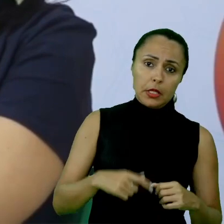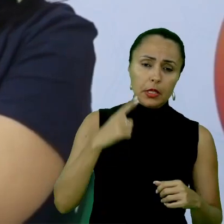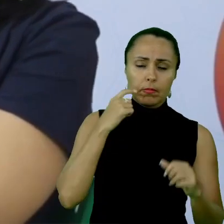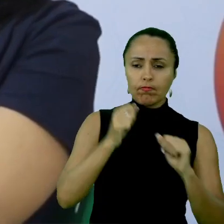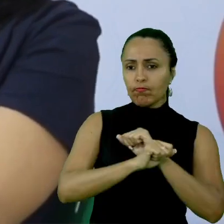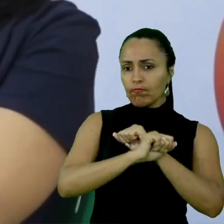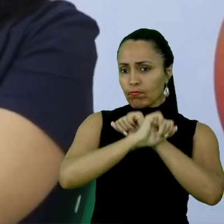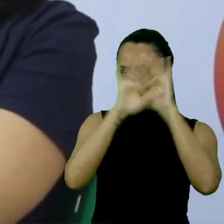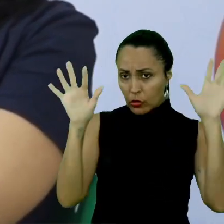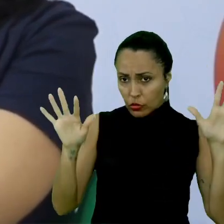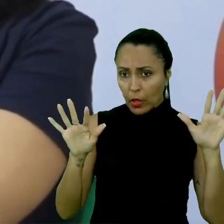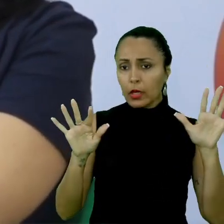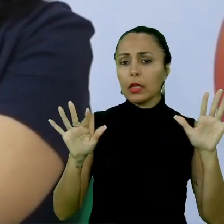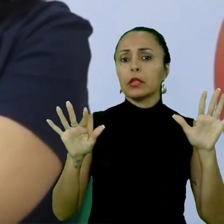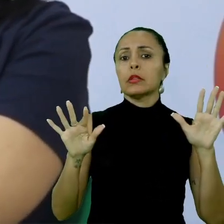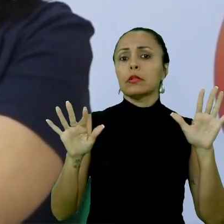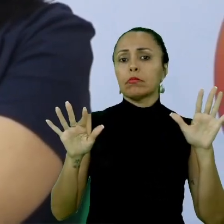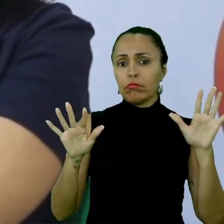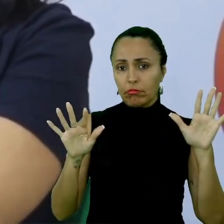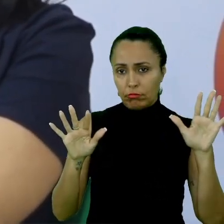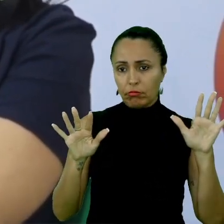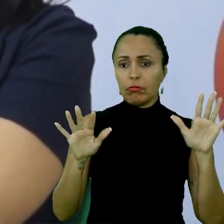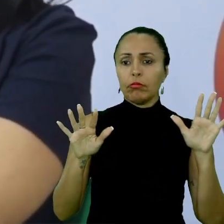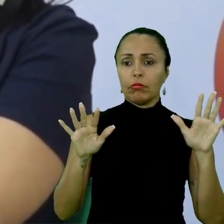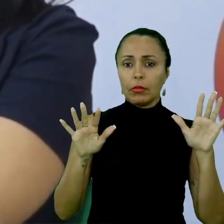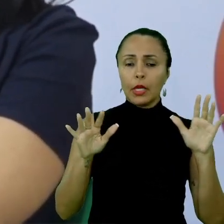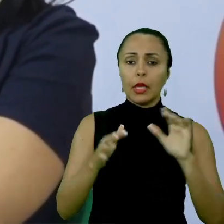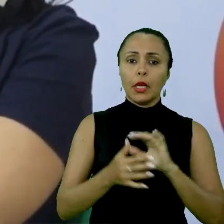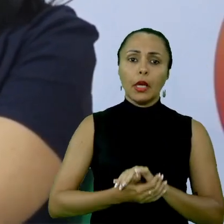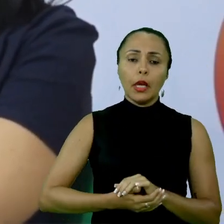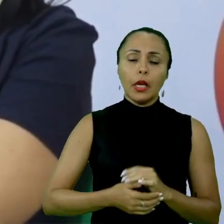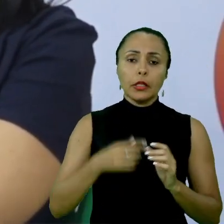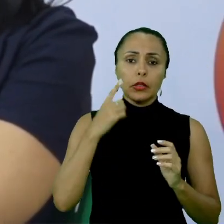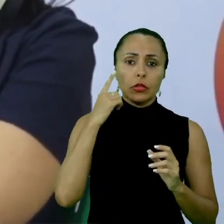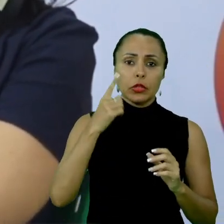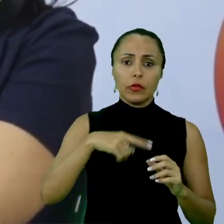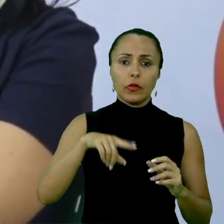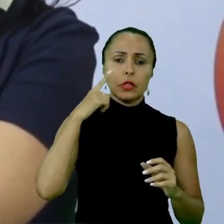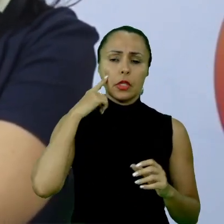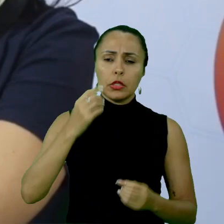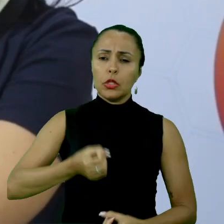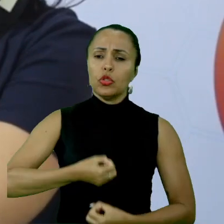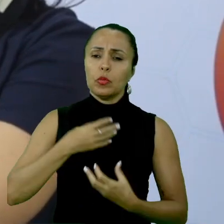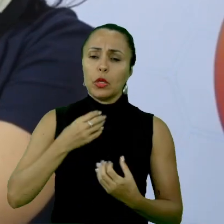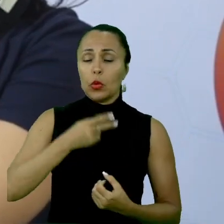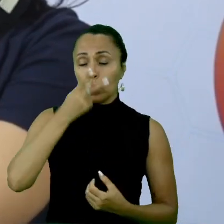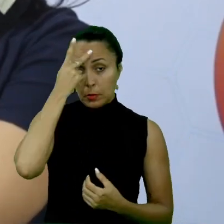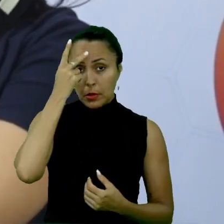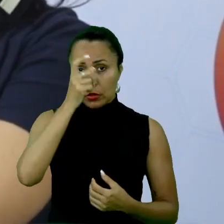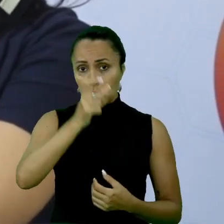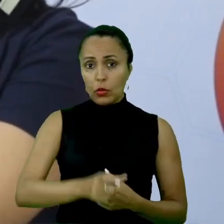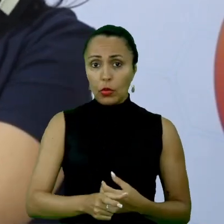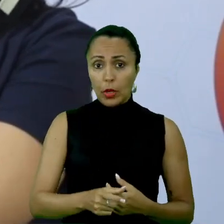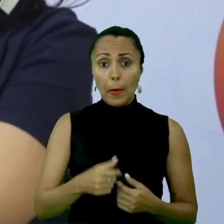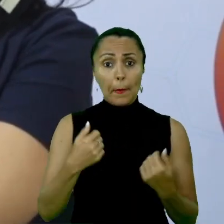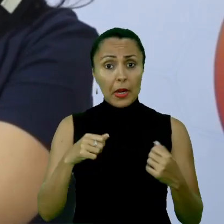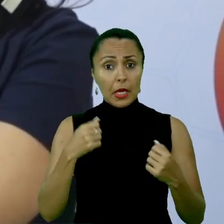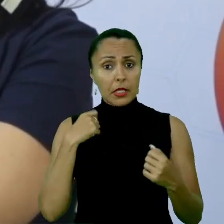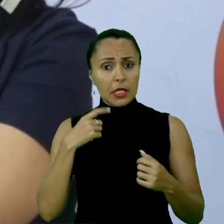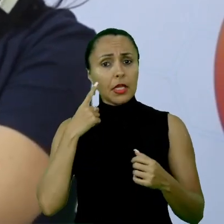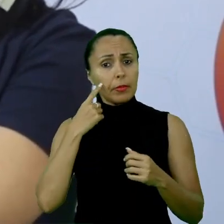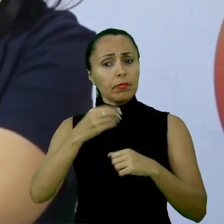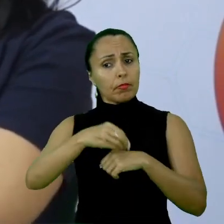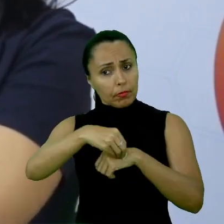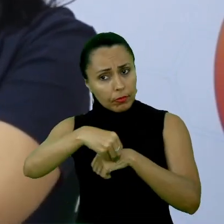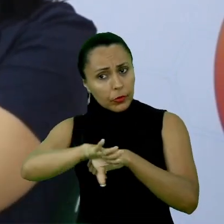transparente. E hoje em dia a gente precisa ser ainda mais. Então, se você se inspirou em fulaninho ou ciclaninho, você precisa mencionar. Você precisa dizer.